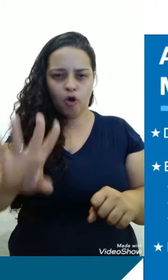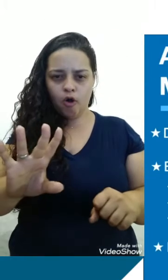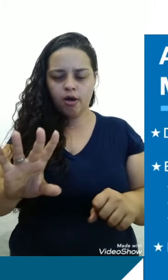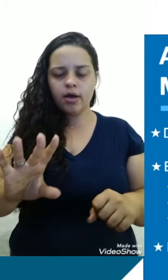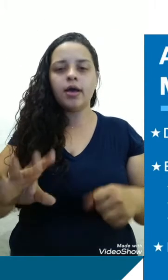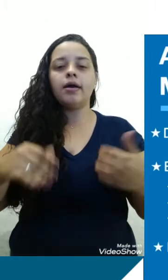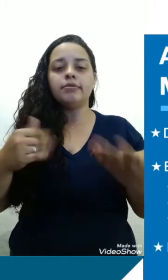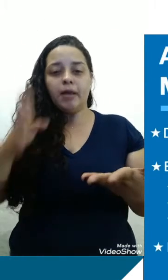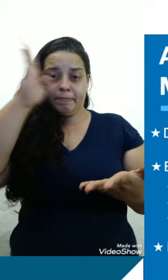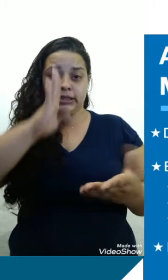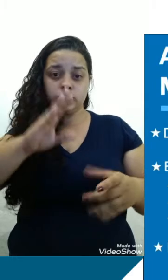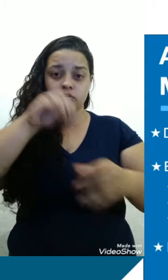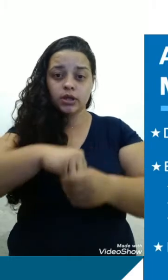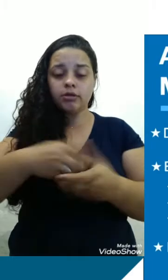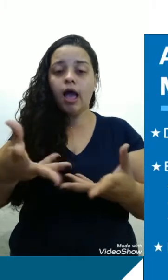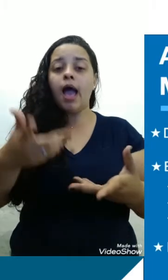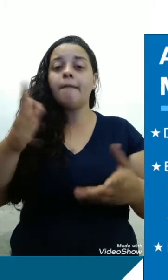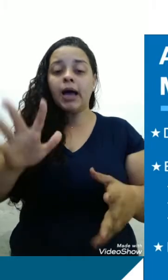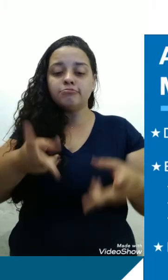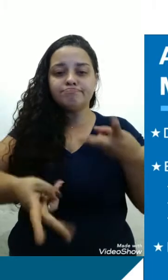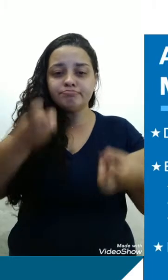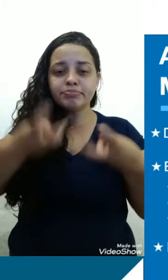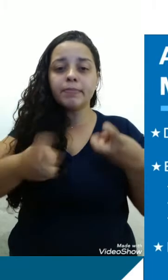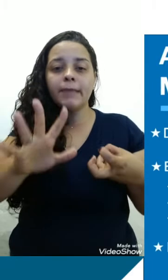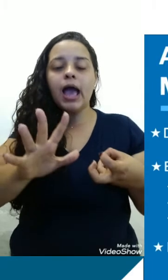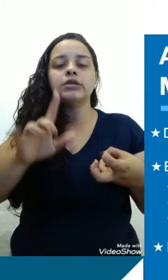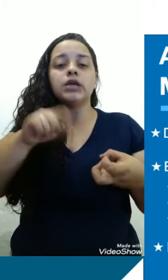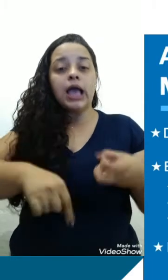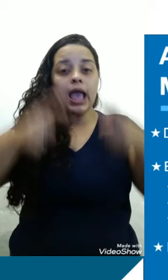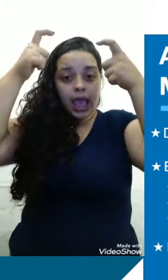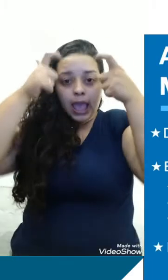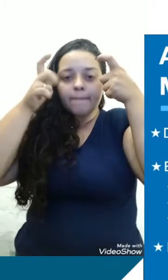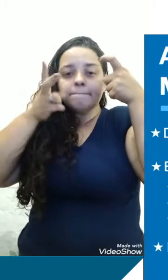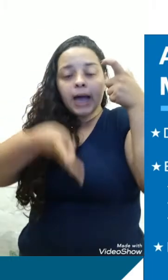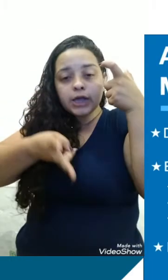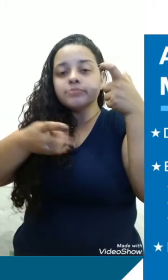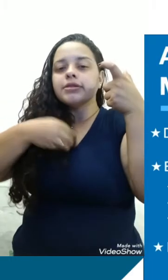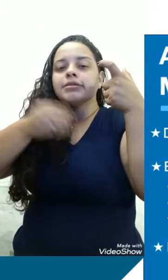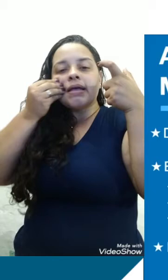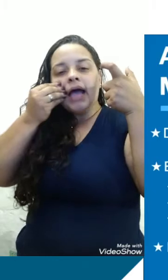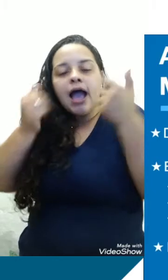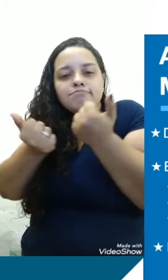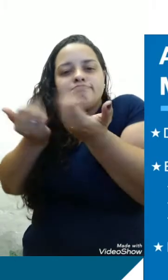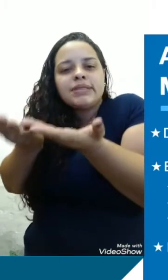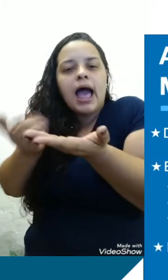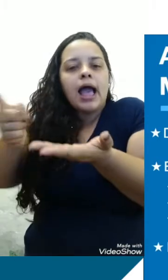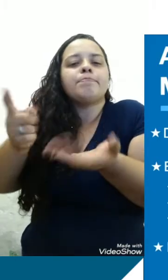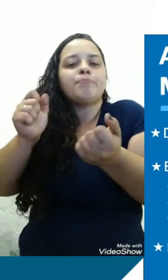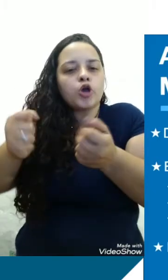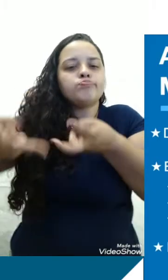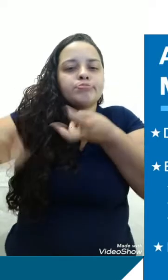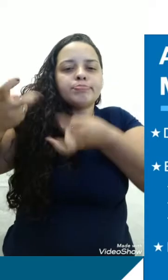território brasileiro. Porém, a sua exploração se dava de forma privada. O rei concedia a exploração para